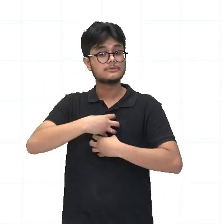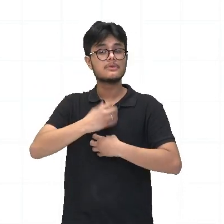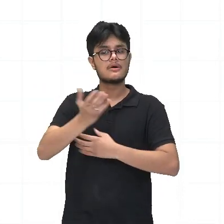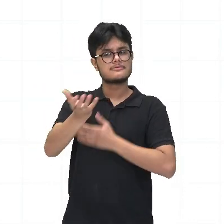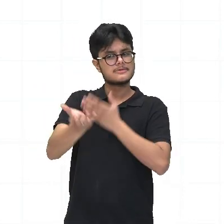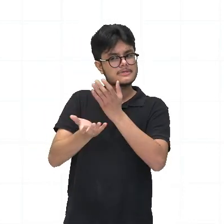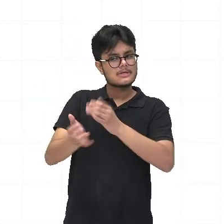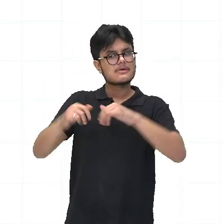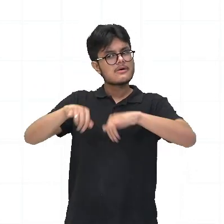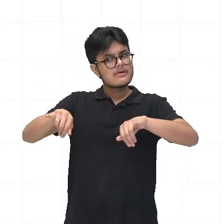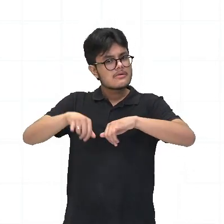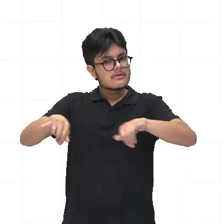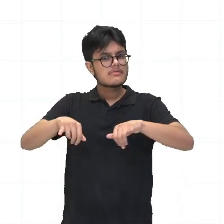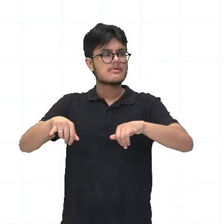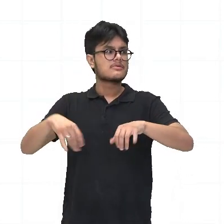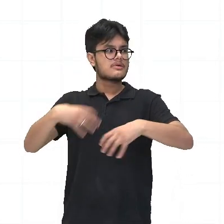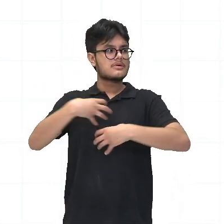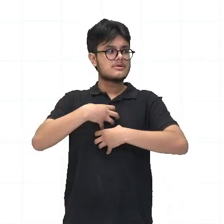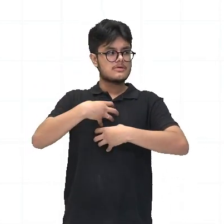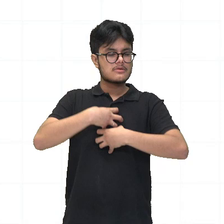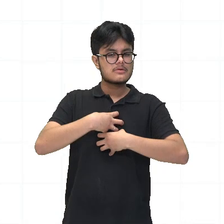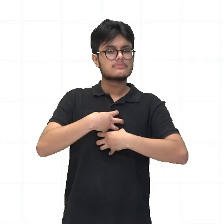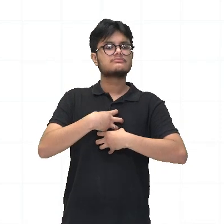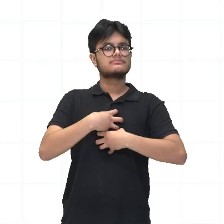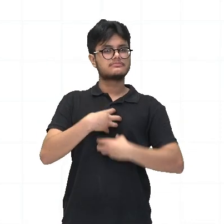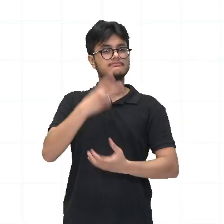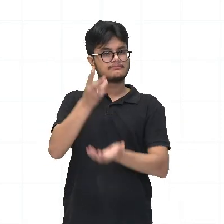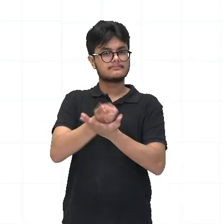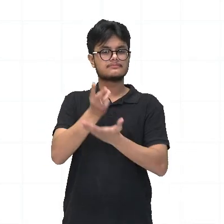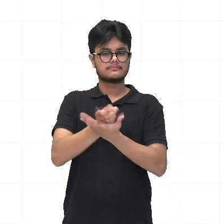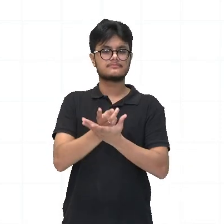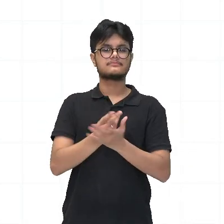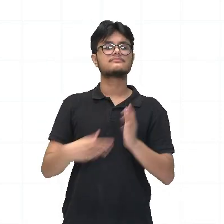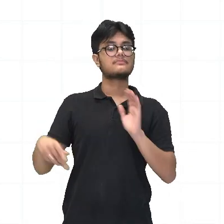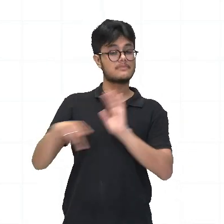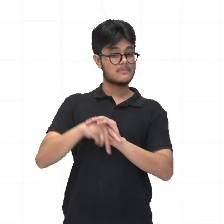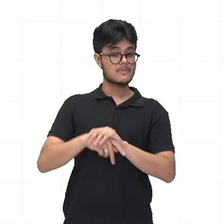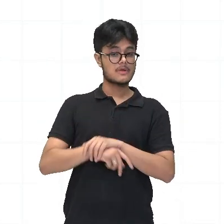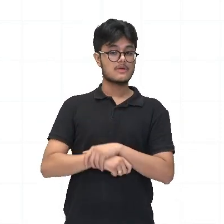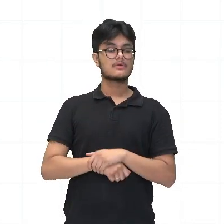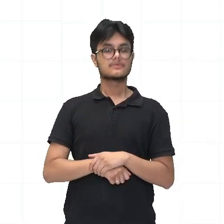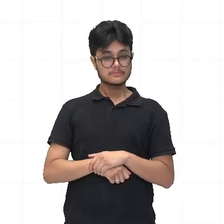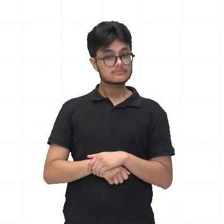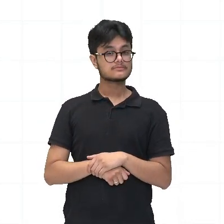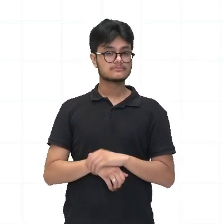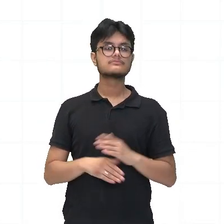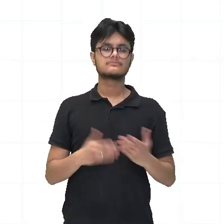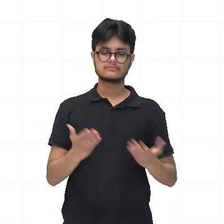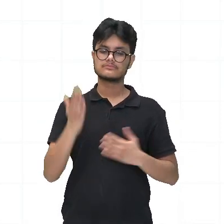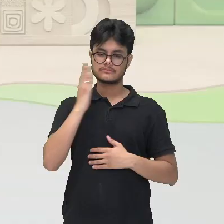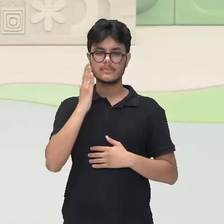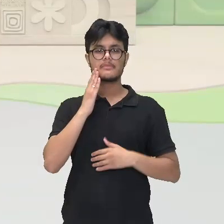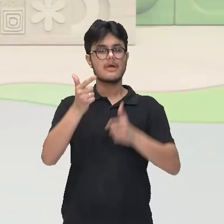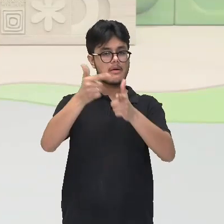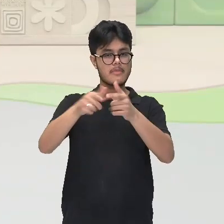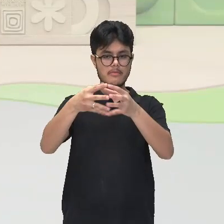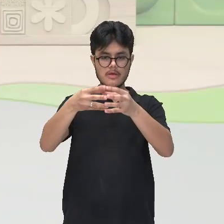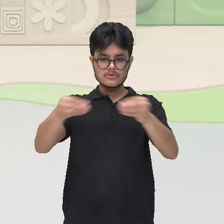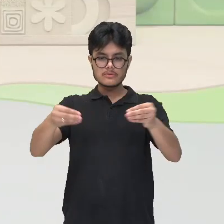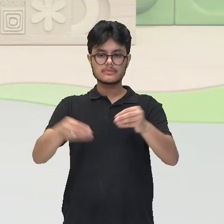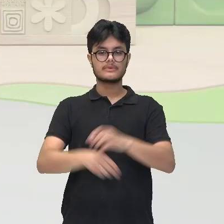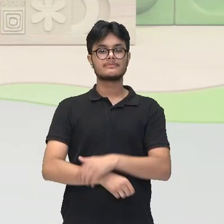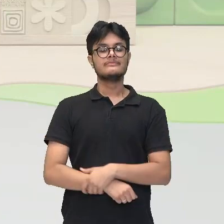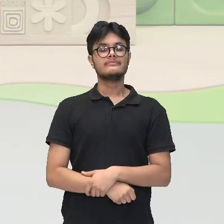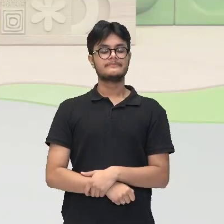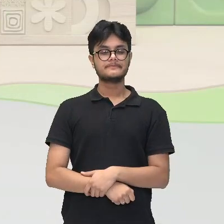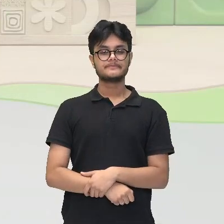sensibilização, para justamente tentar solucionar um grande problema. E